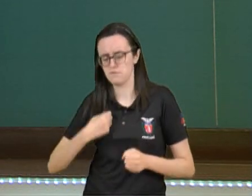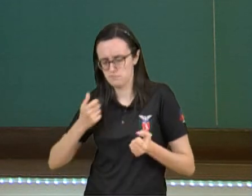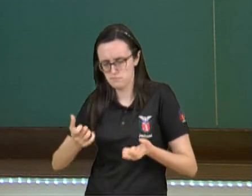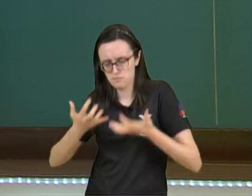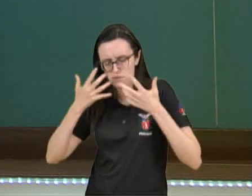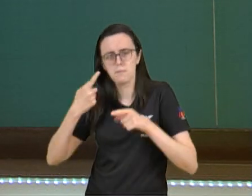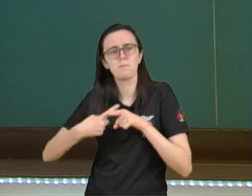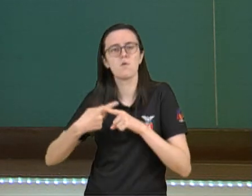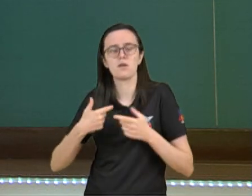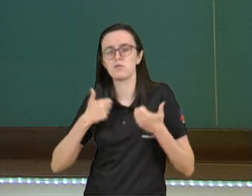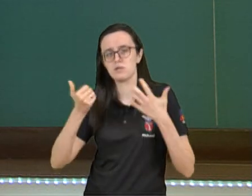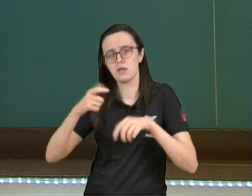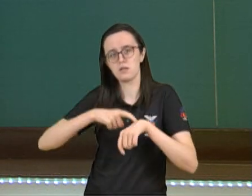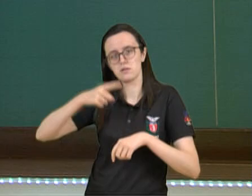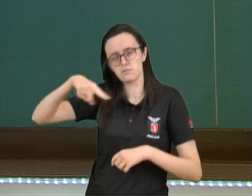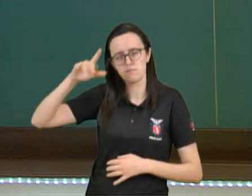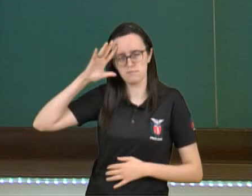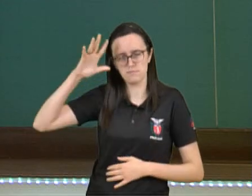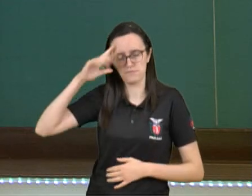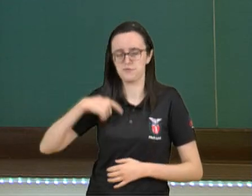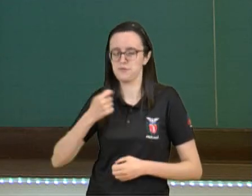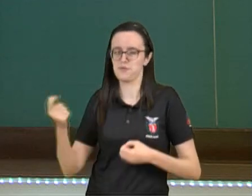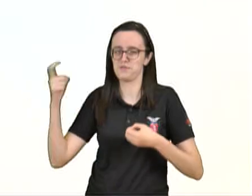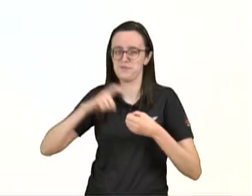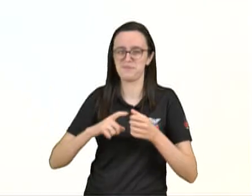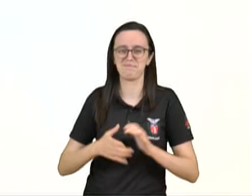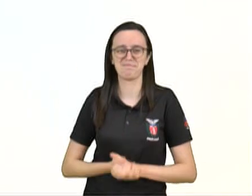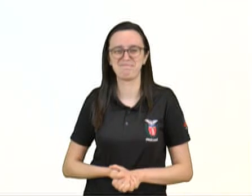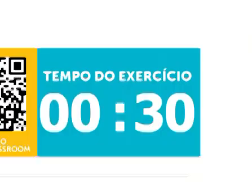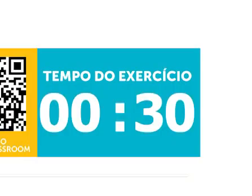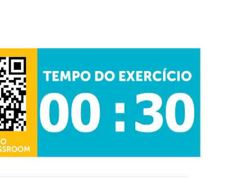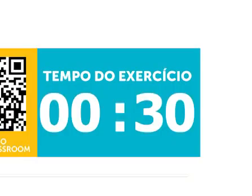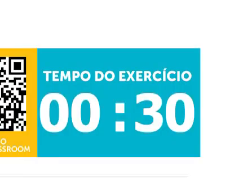assim? Vou dar um tempinho para vocês pensarem e eu já retorno.